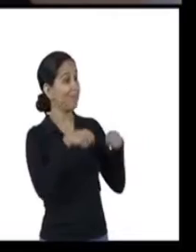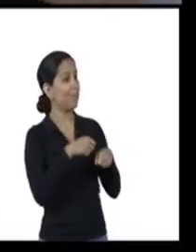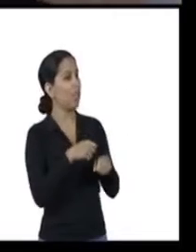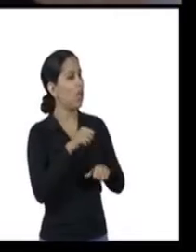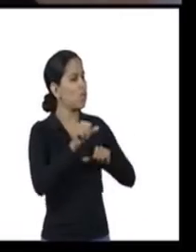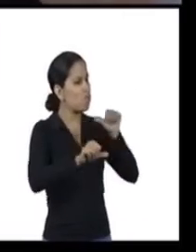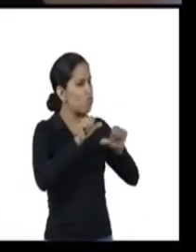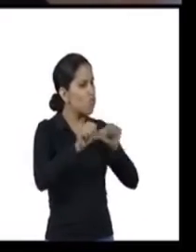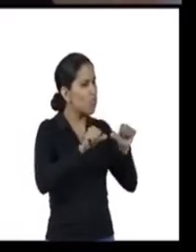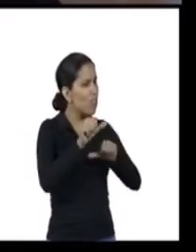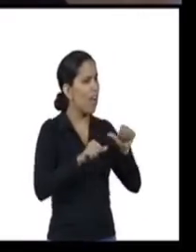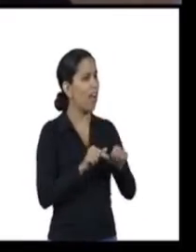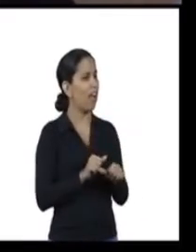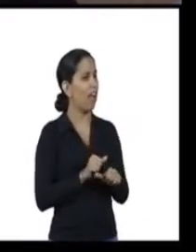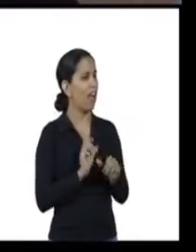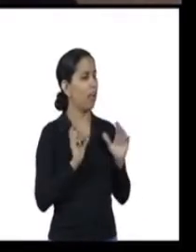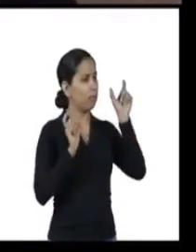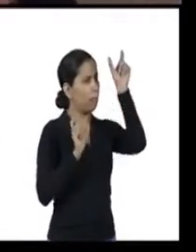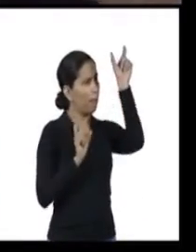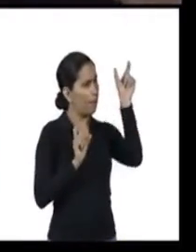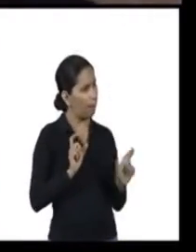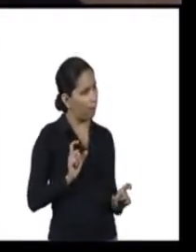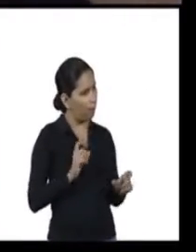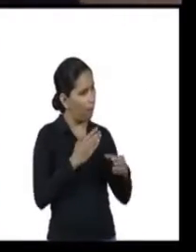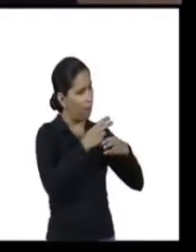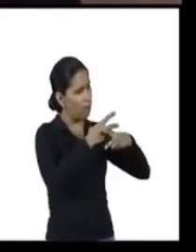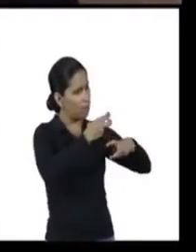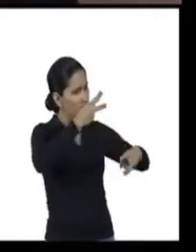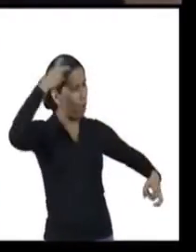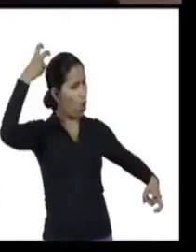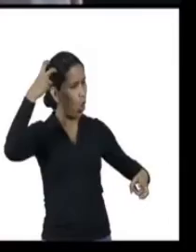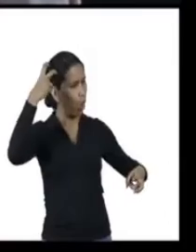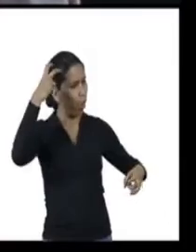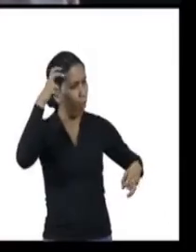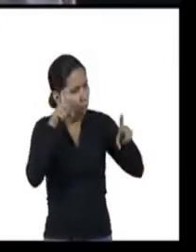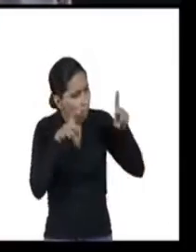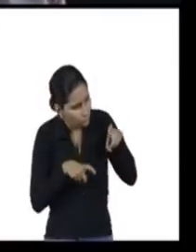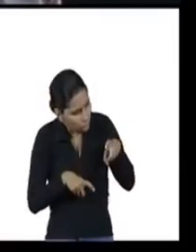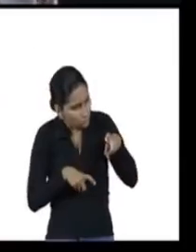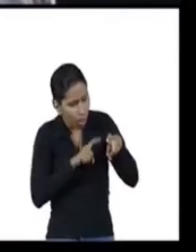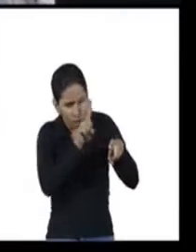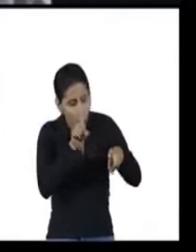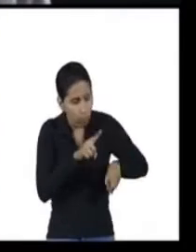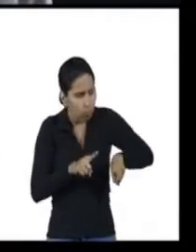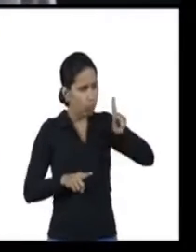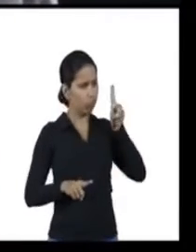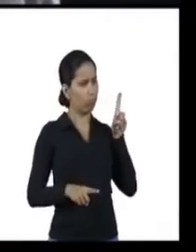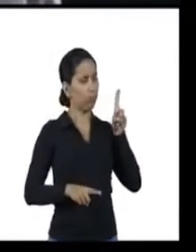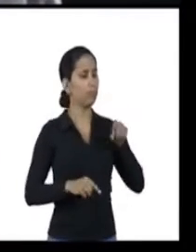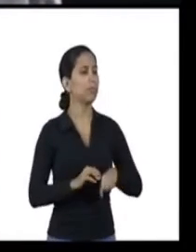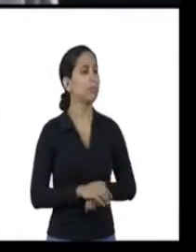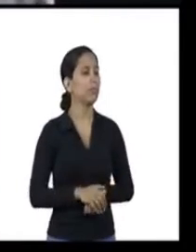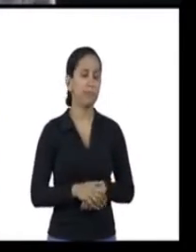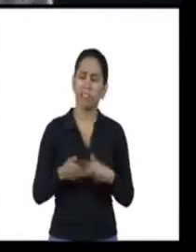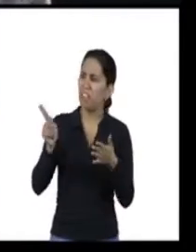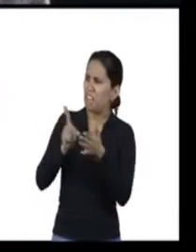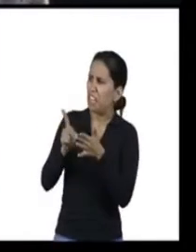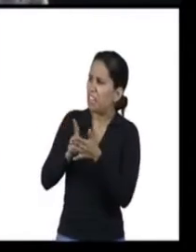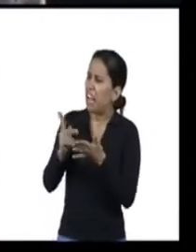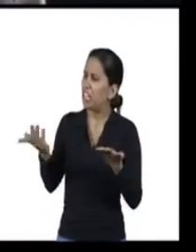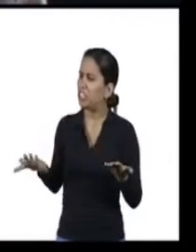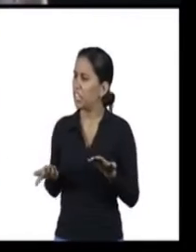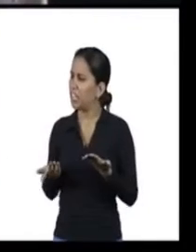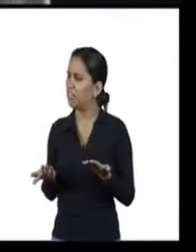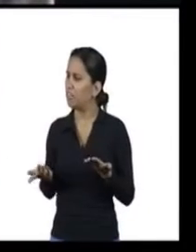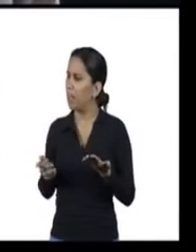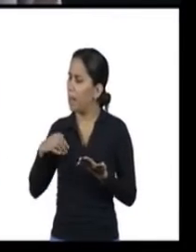corrigir e não gerar um adoecimento naquele local. Agora, eu imagino que realmente seja um desafio mostrar ao trabalhador